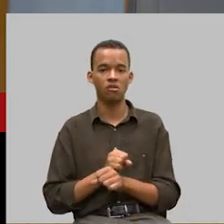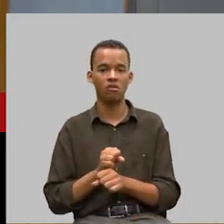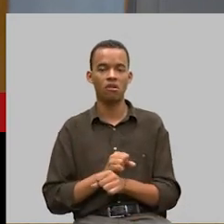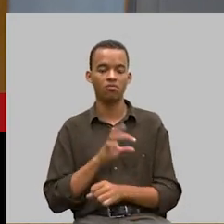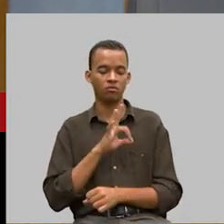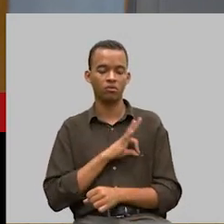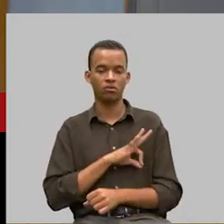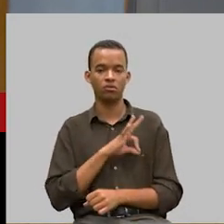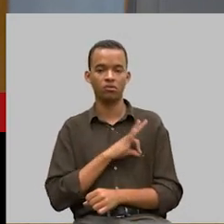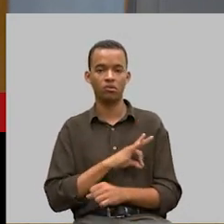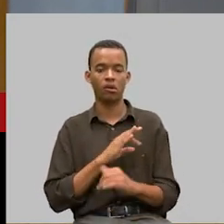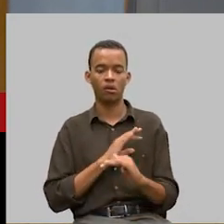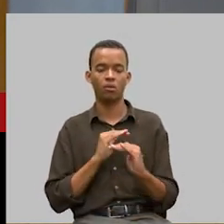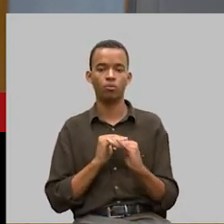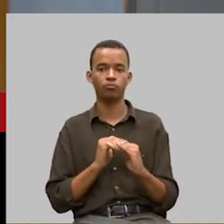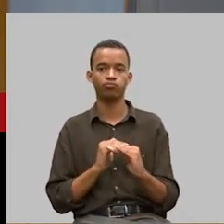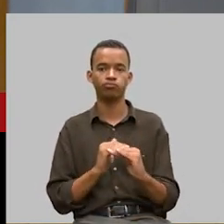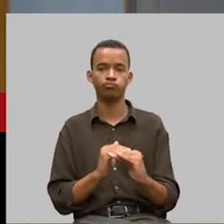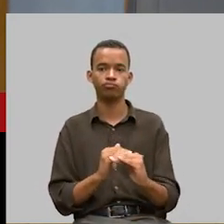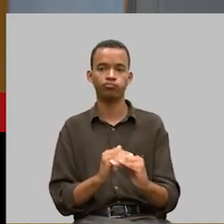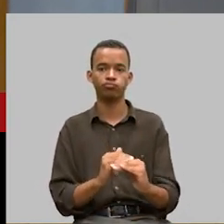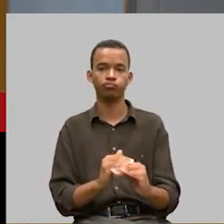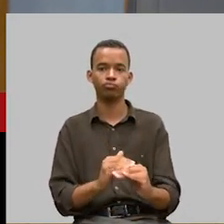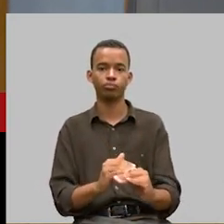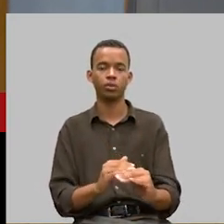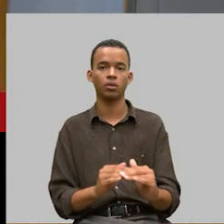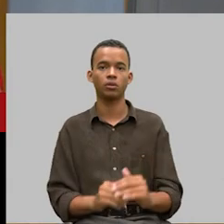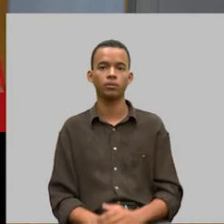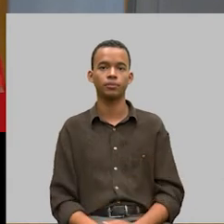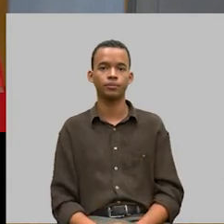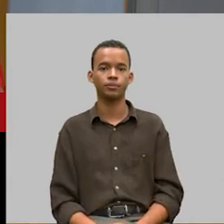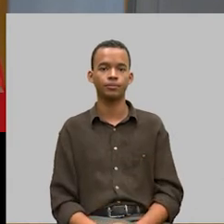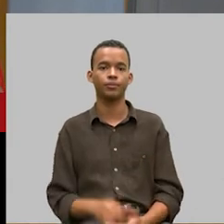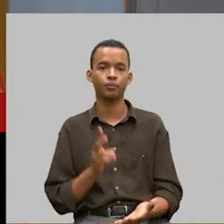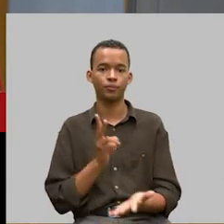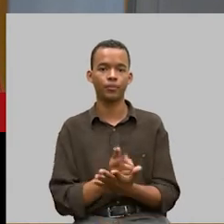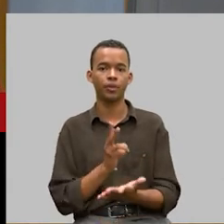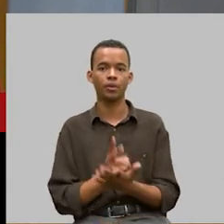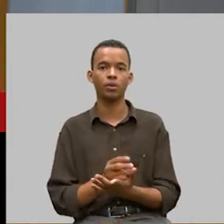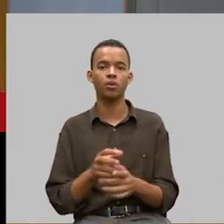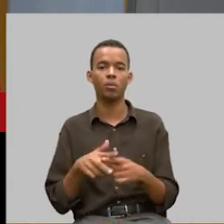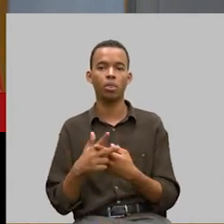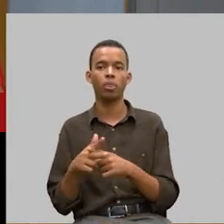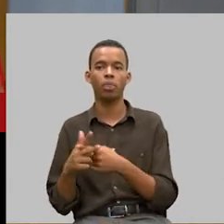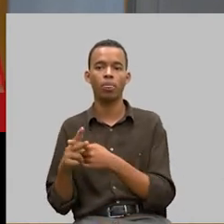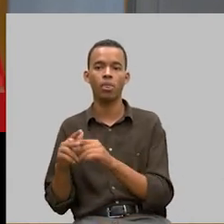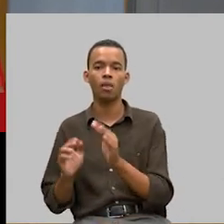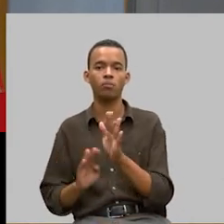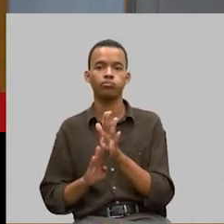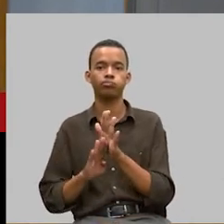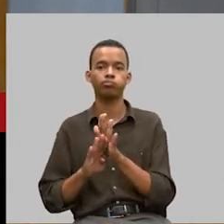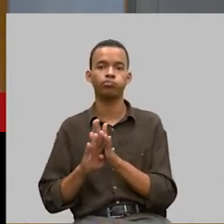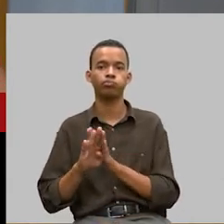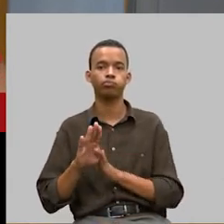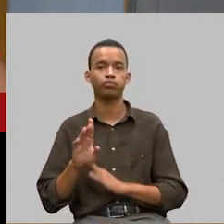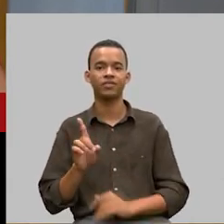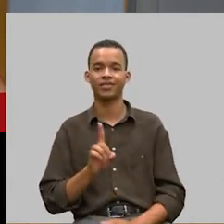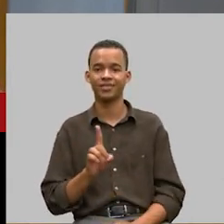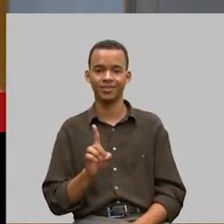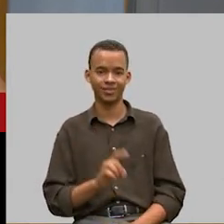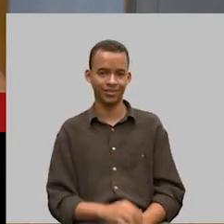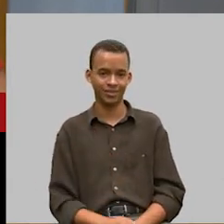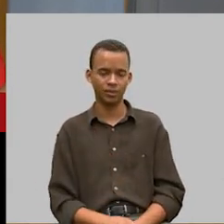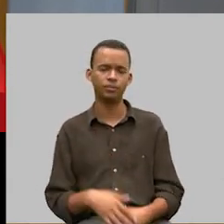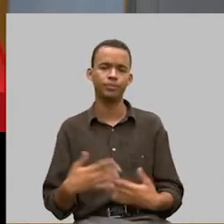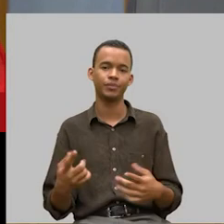estado de congelamento do piso nós não vamos receber durante 9 anos os reajustes do piso o Zema vai bater o recorde né porque já tem